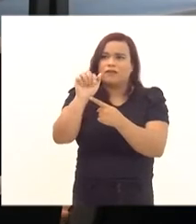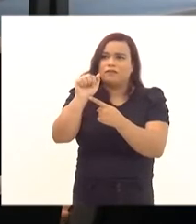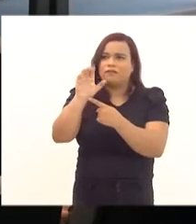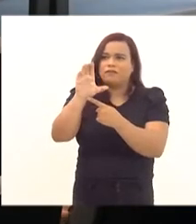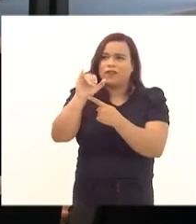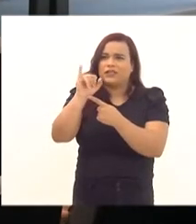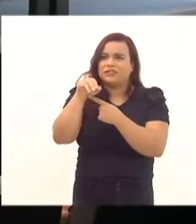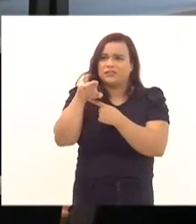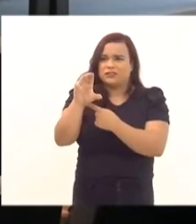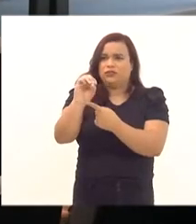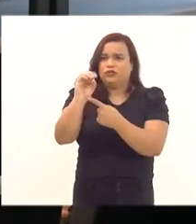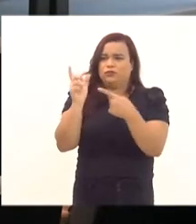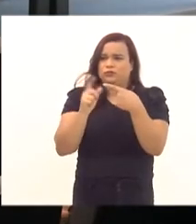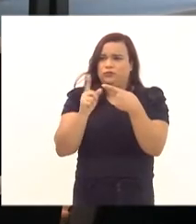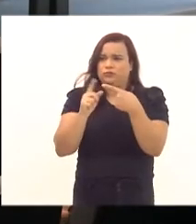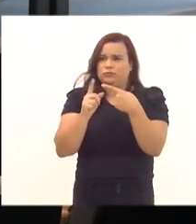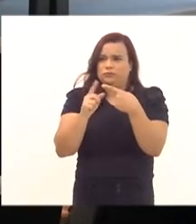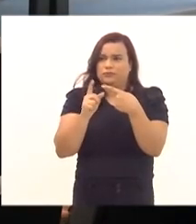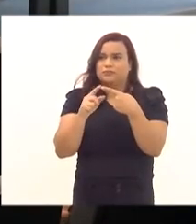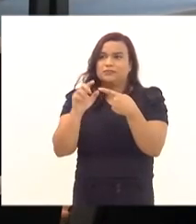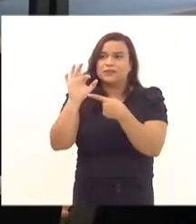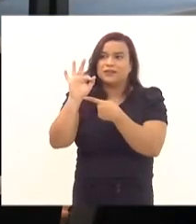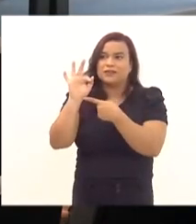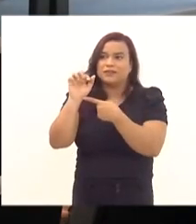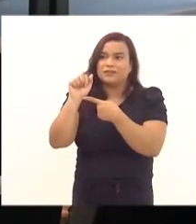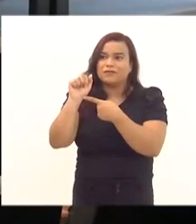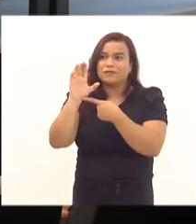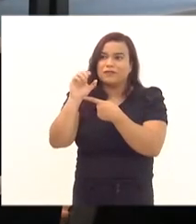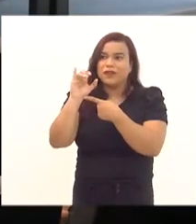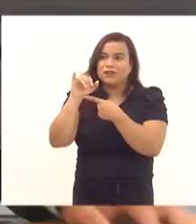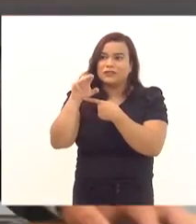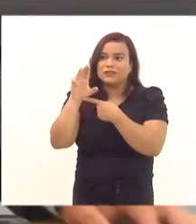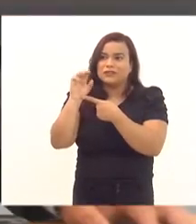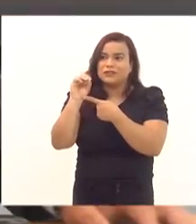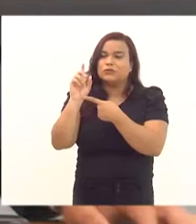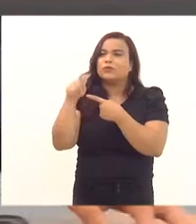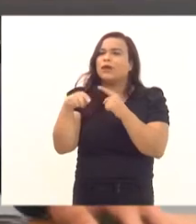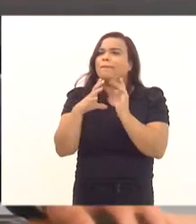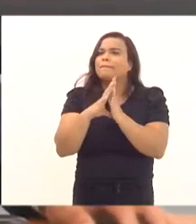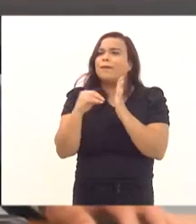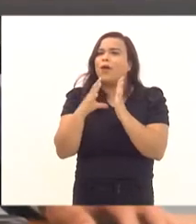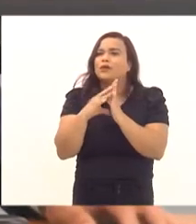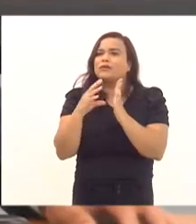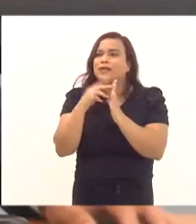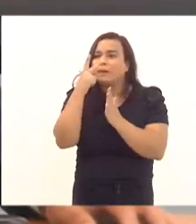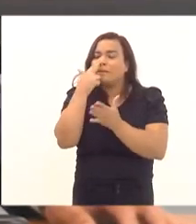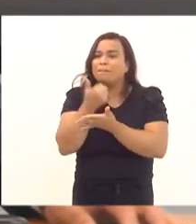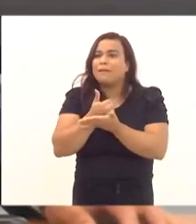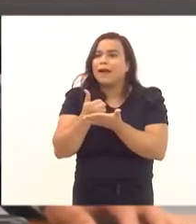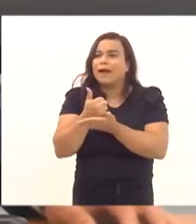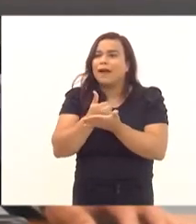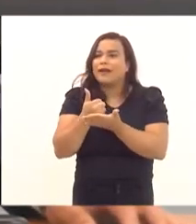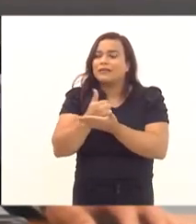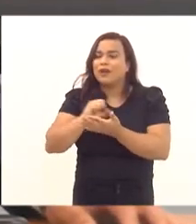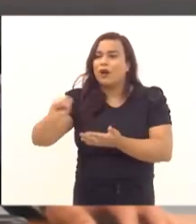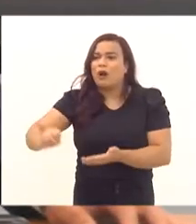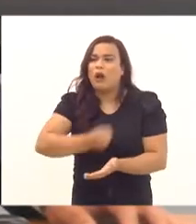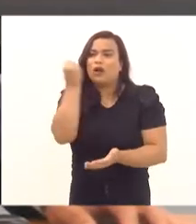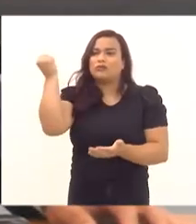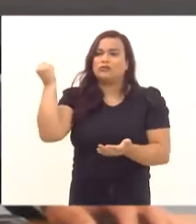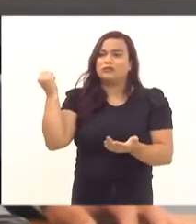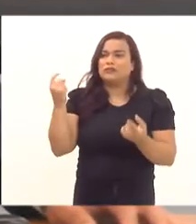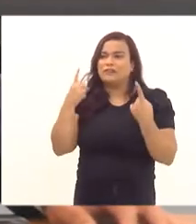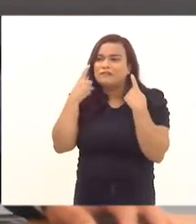né tempo derrotar a cabeça desse modelo dessa lógica se baseia em ódio e violência